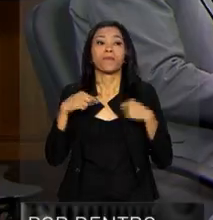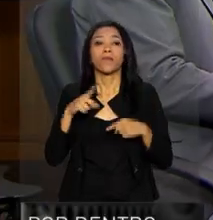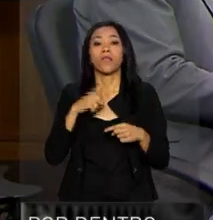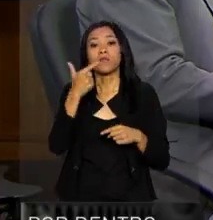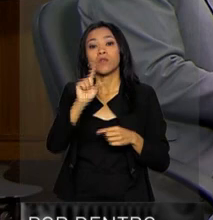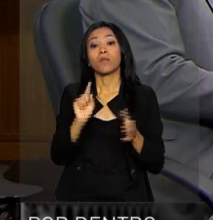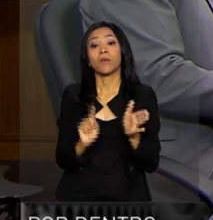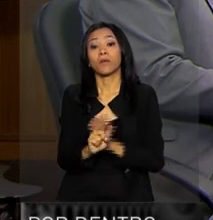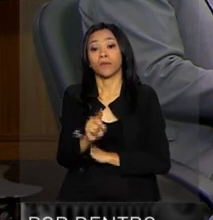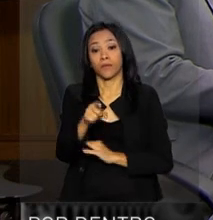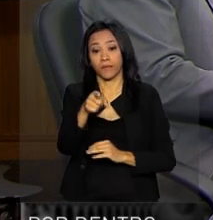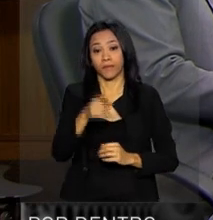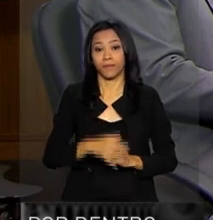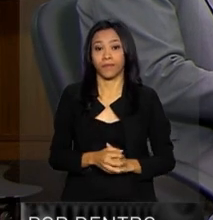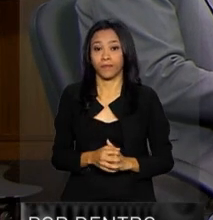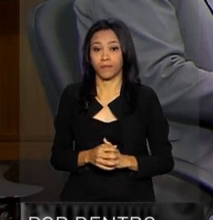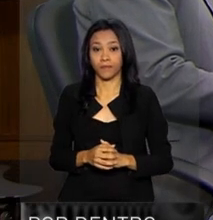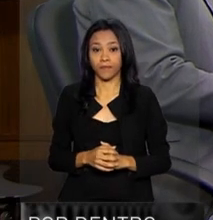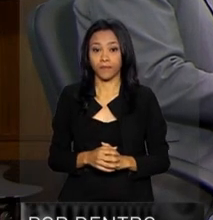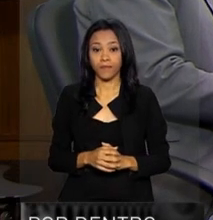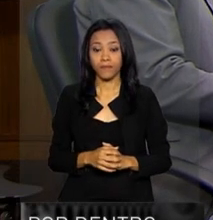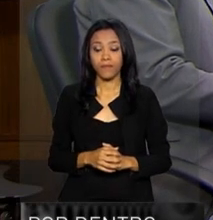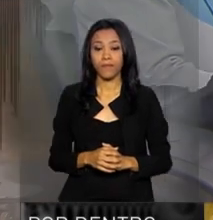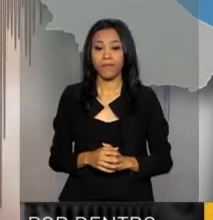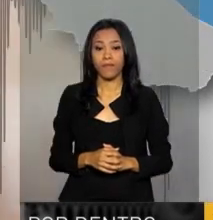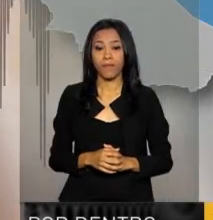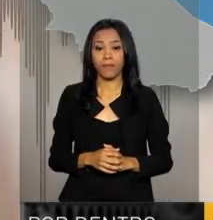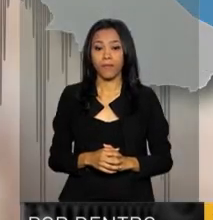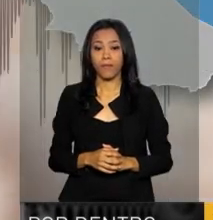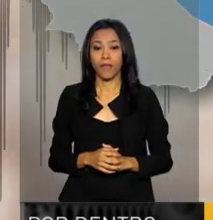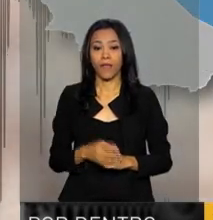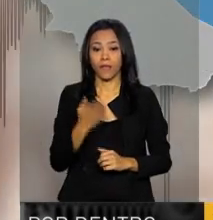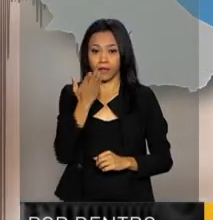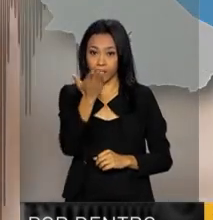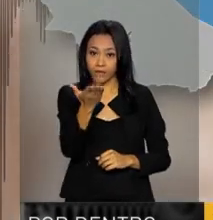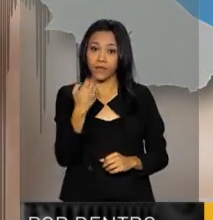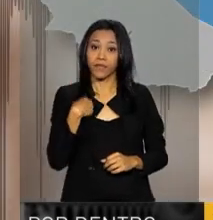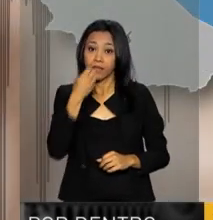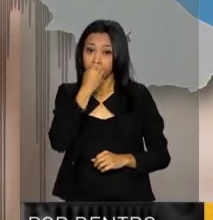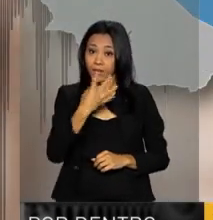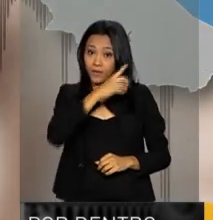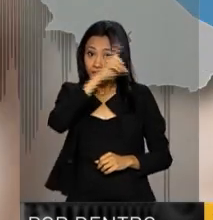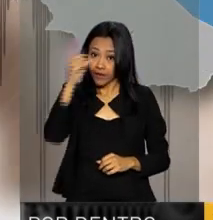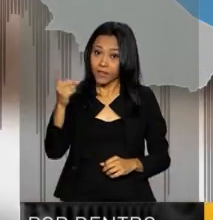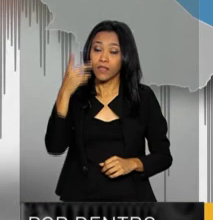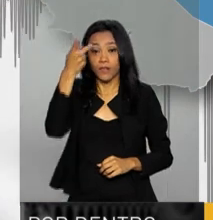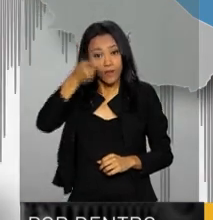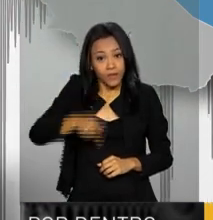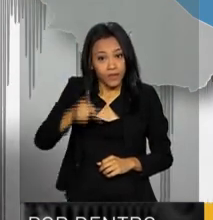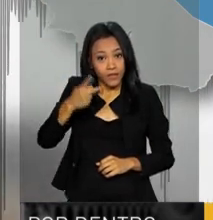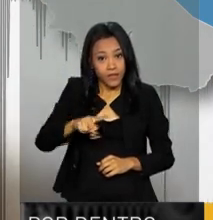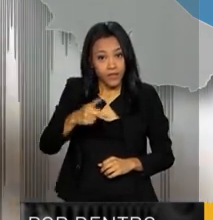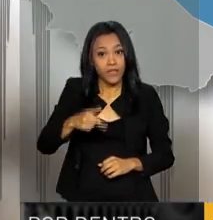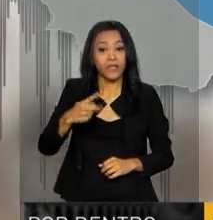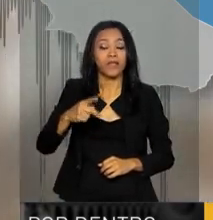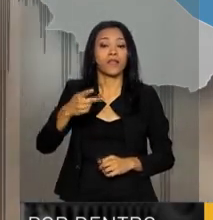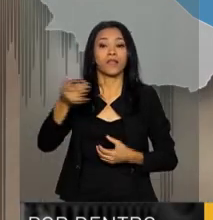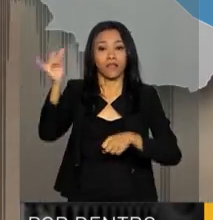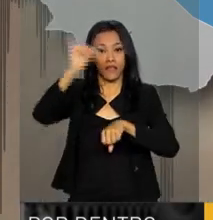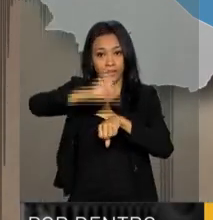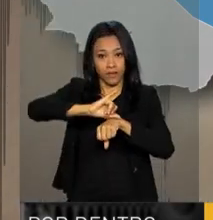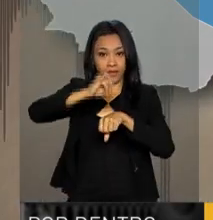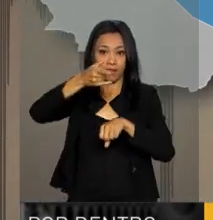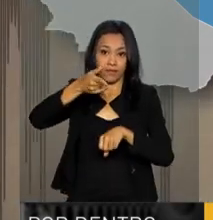ouvir bom dia ministro ele chama taís gama toda rádio difusora do amazonas em manaus am e falando